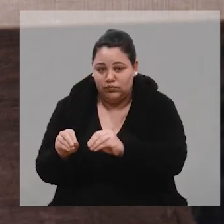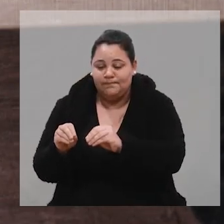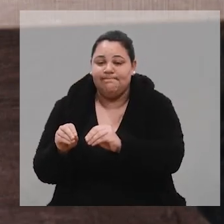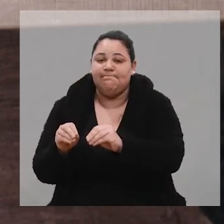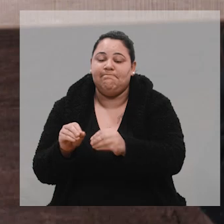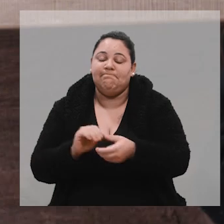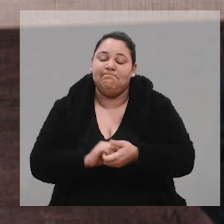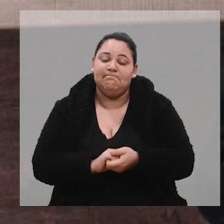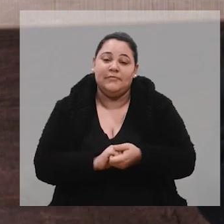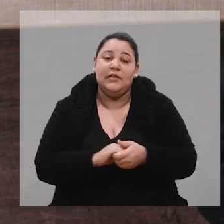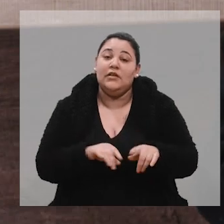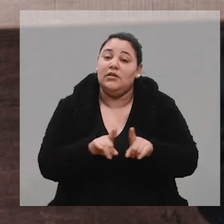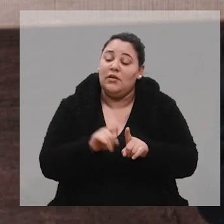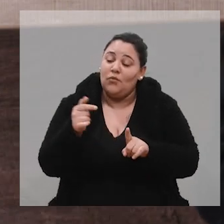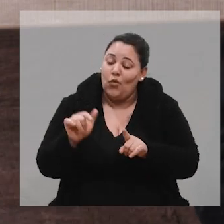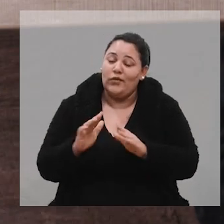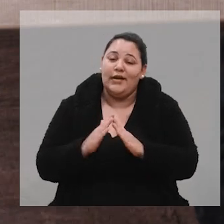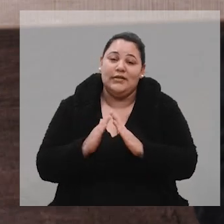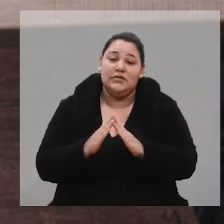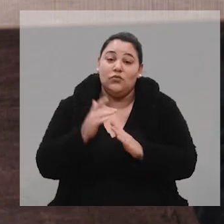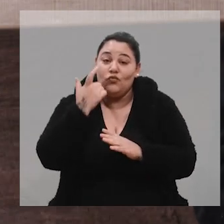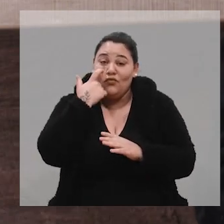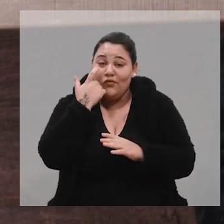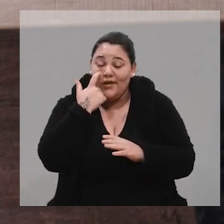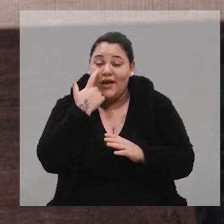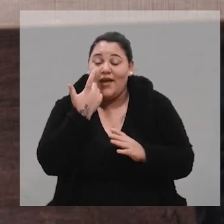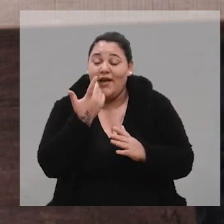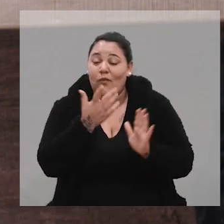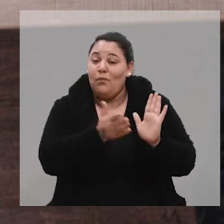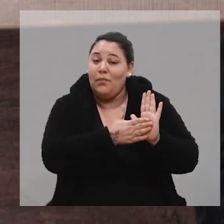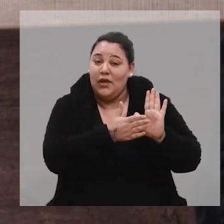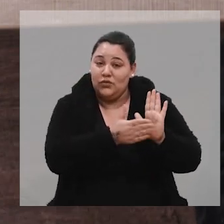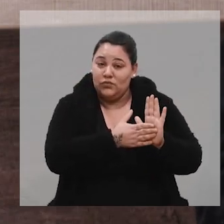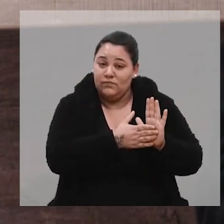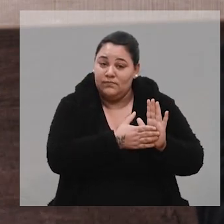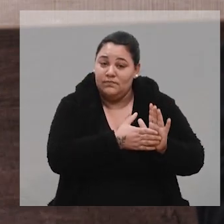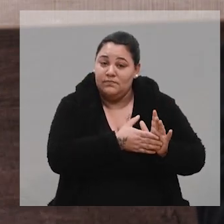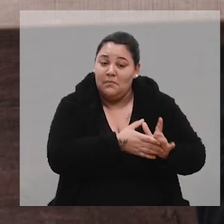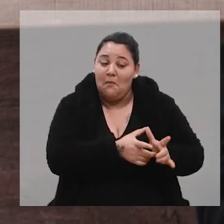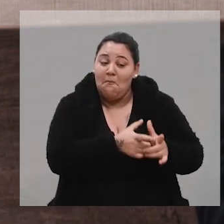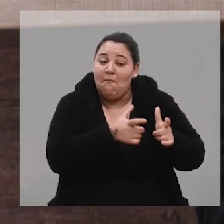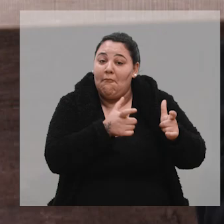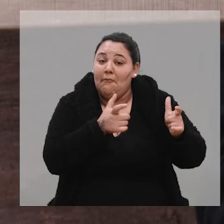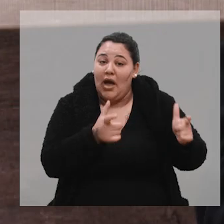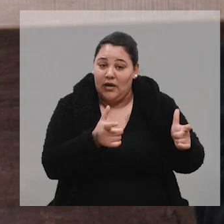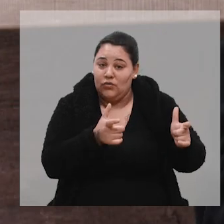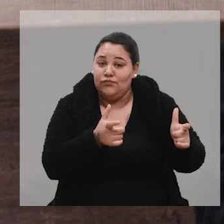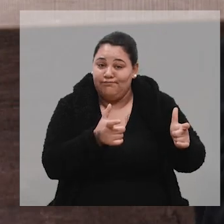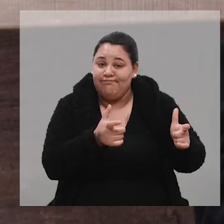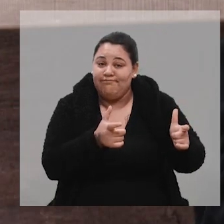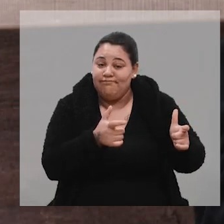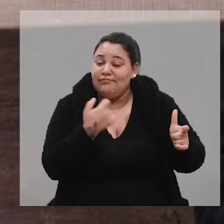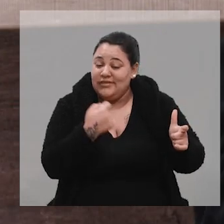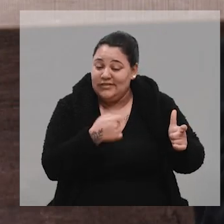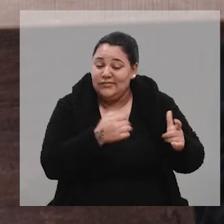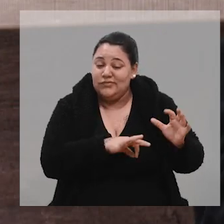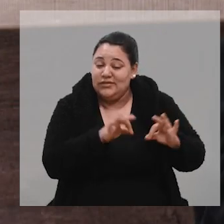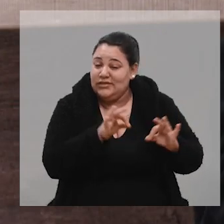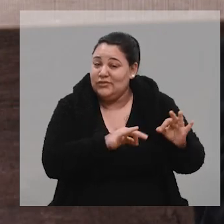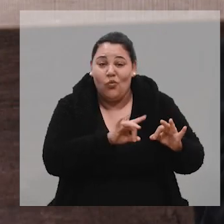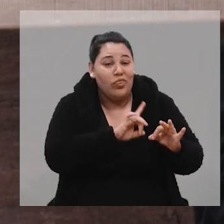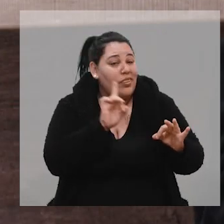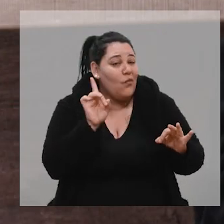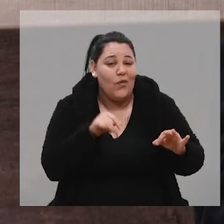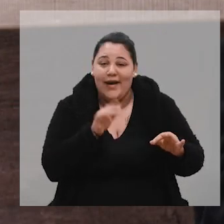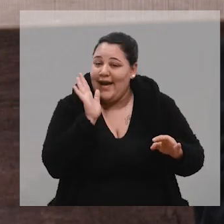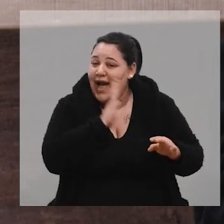realocá-las em outras residências. Então você veja que é um plano macro, que não é para ontem, é